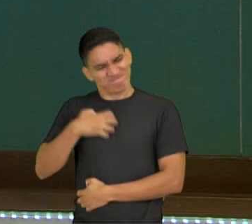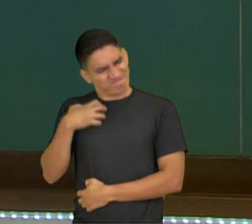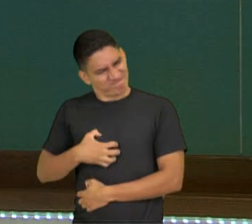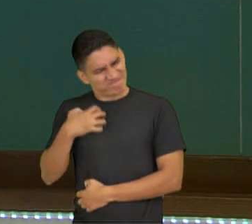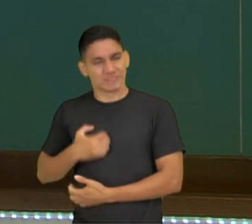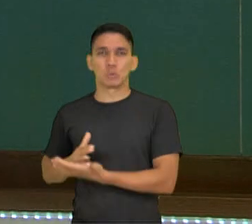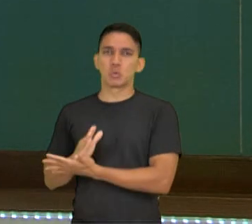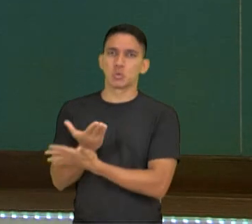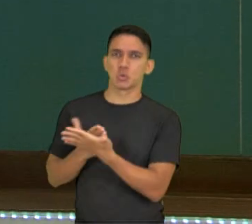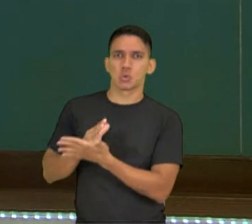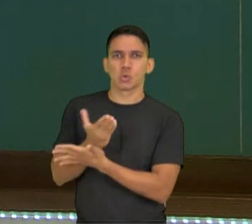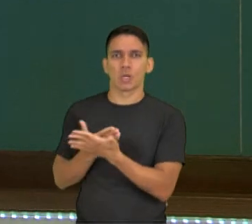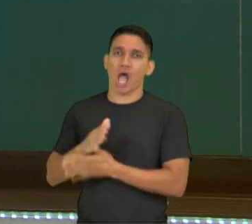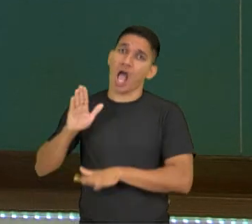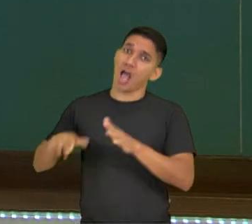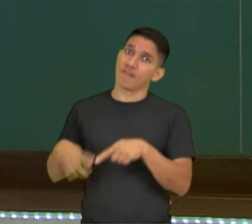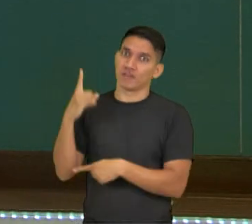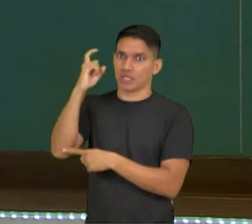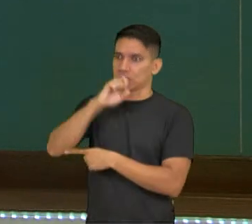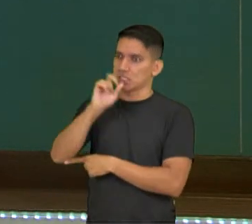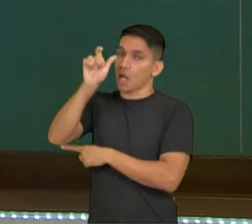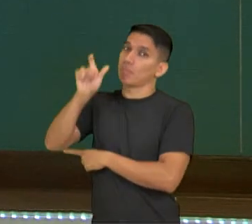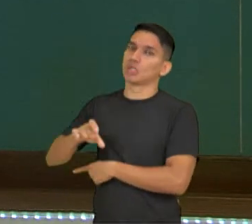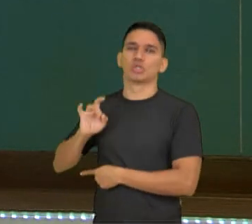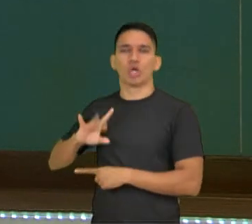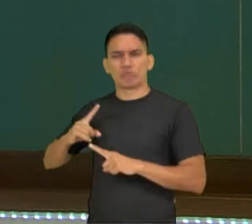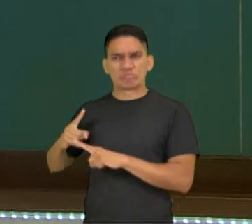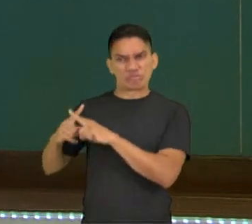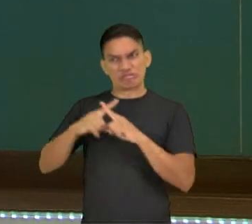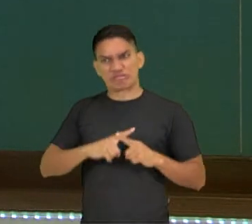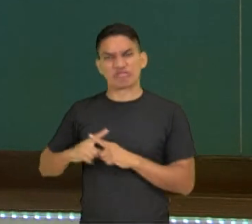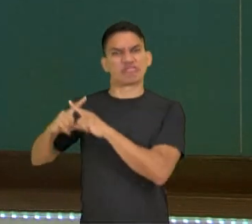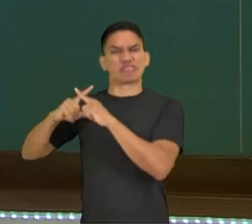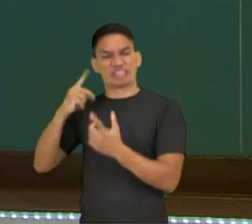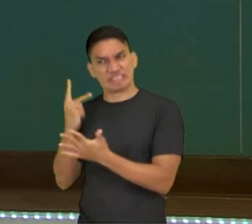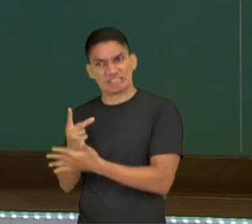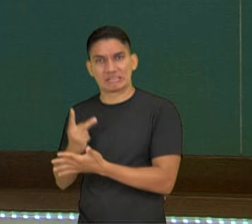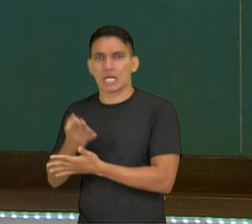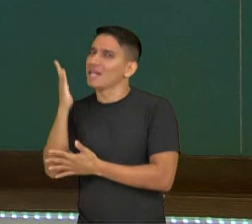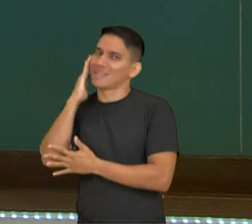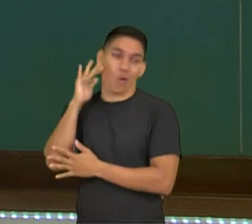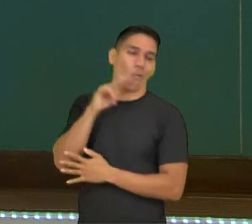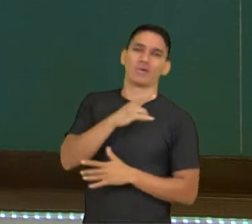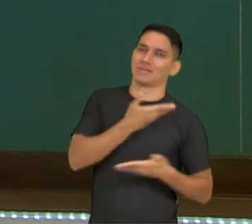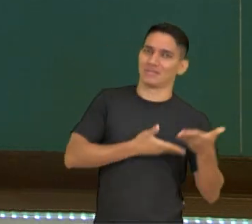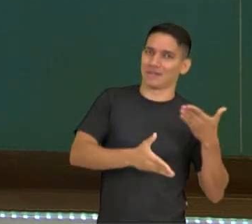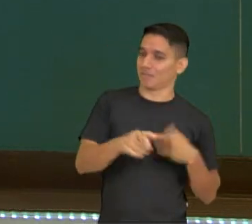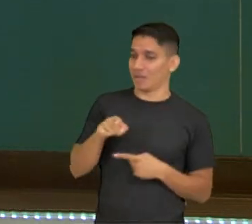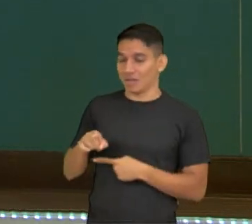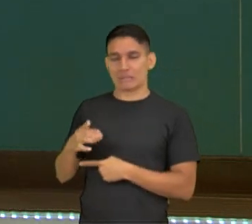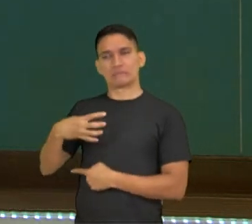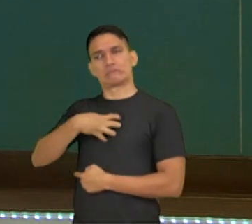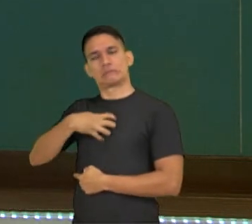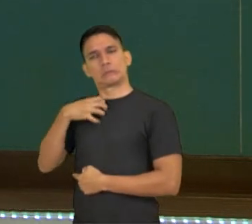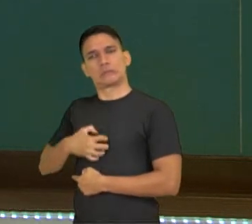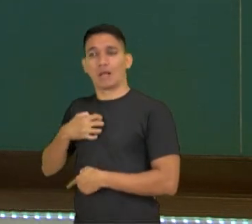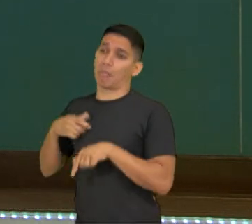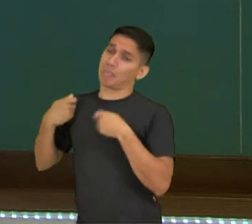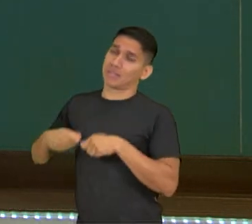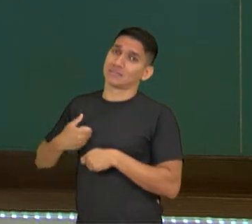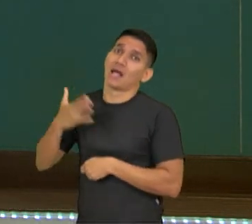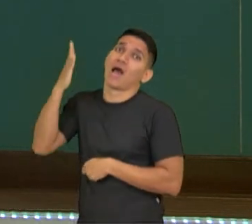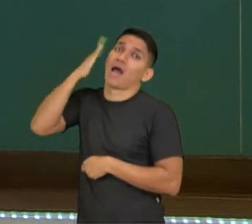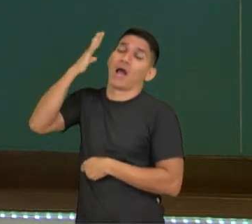frustração, muitas vezes é difícil para quem só vive de competição, não entende da cooperação, e aí você tem que lidar